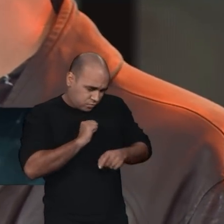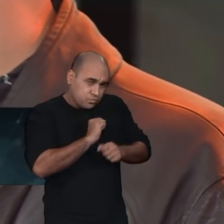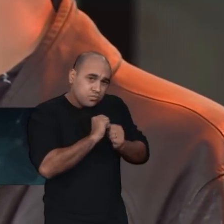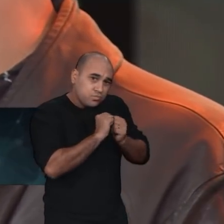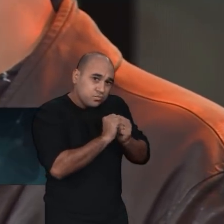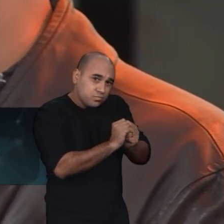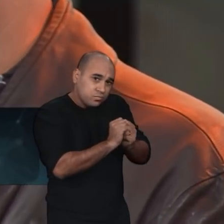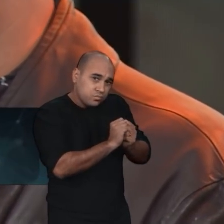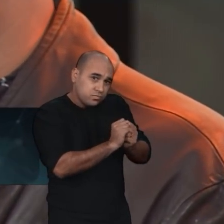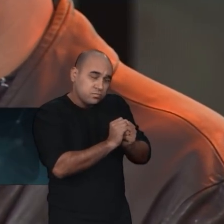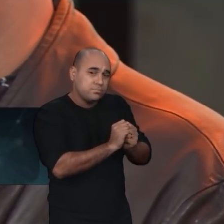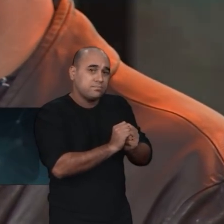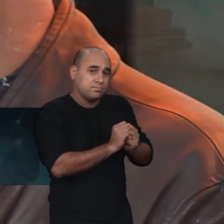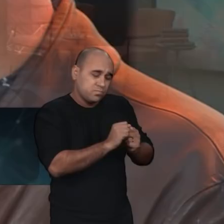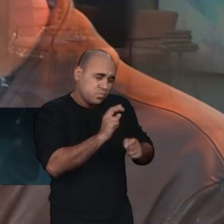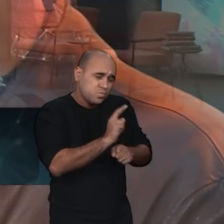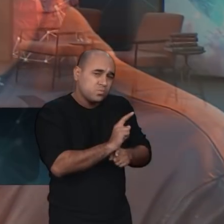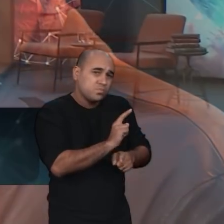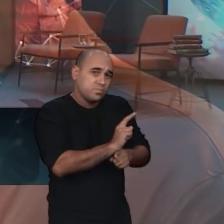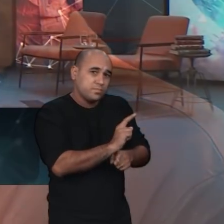Cuidei de você